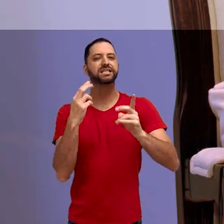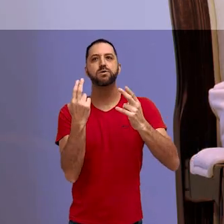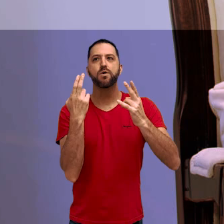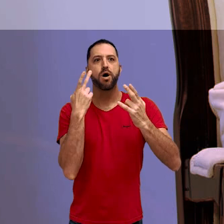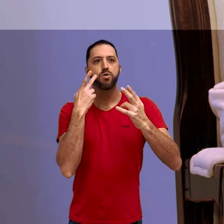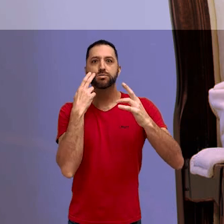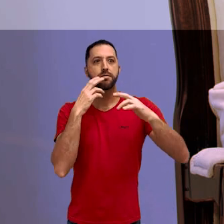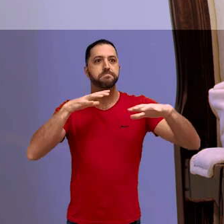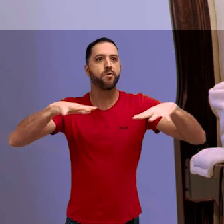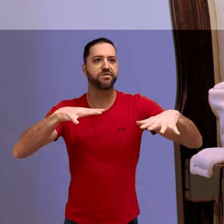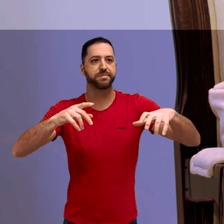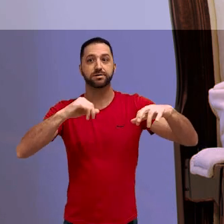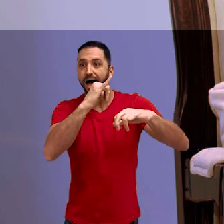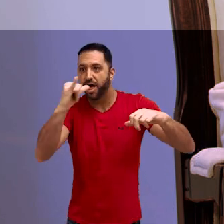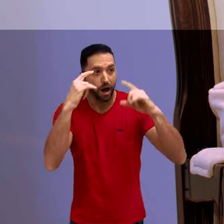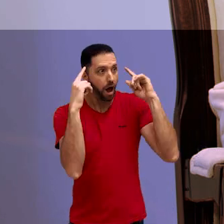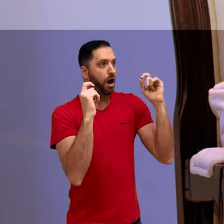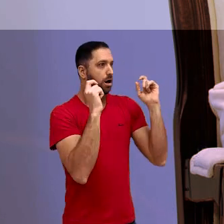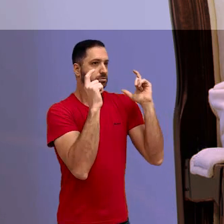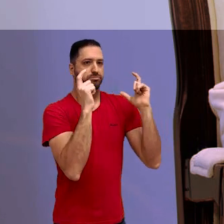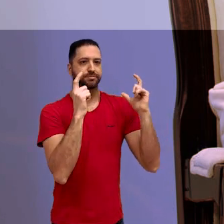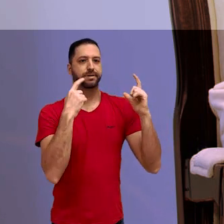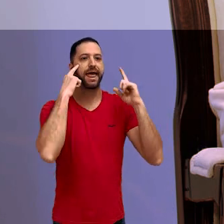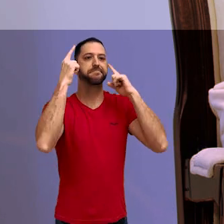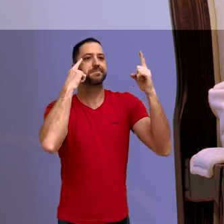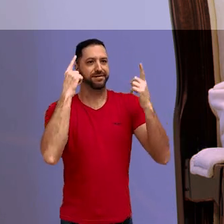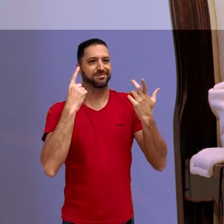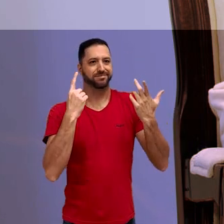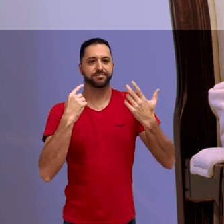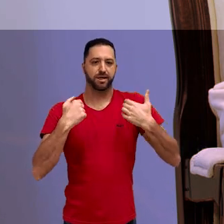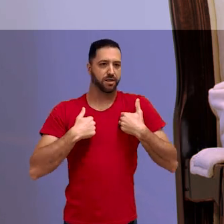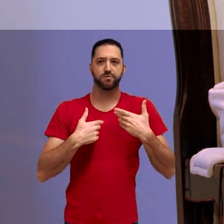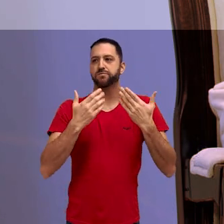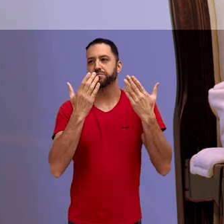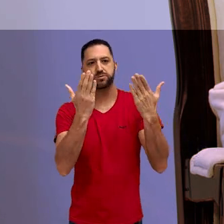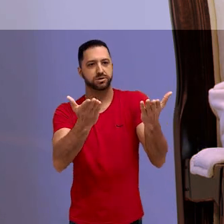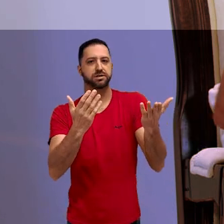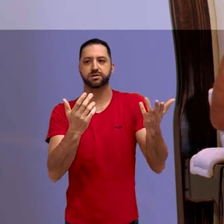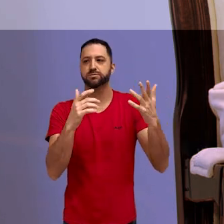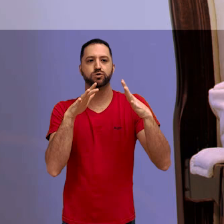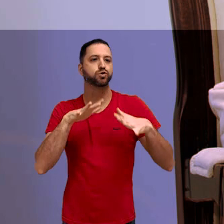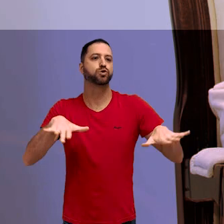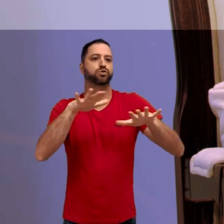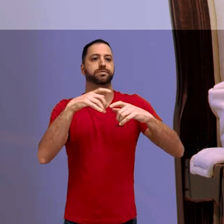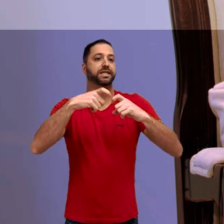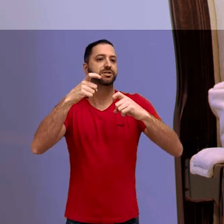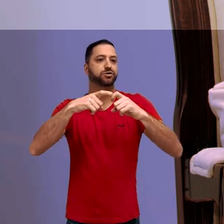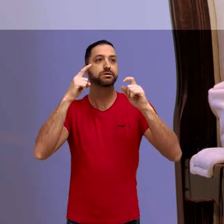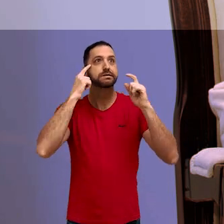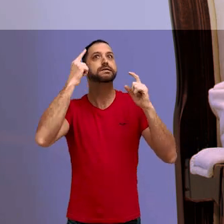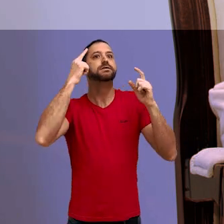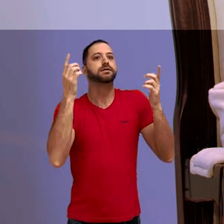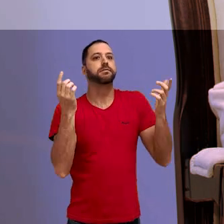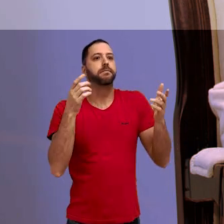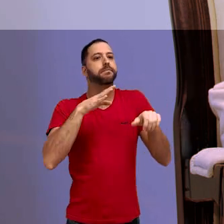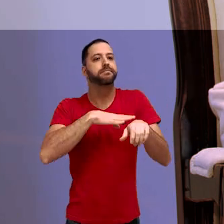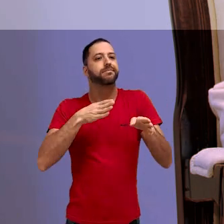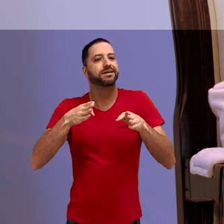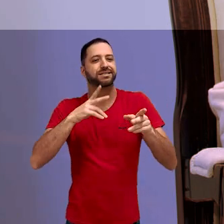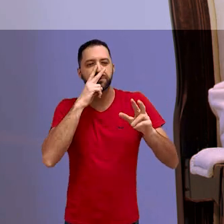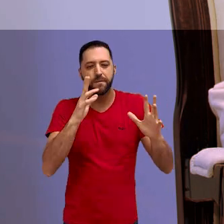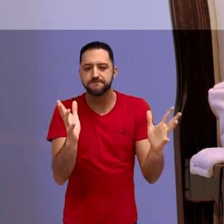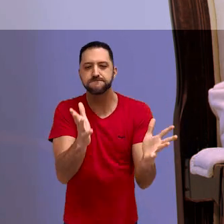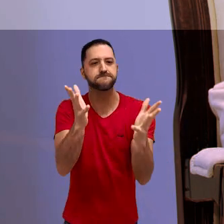que ele nos chacoalha, né? Como profissionais, a Eunice, mim e todos os médicos, mas eu penso que isso é